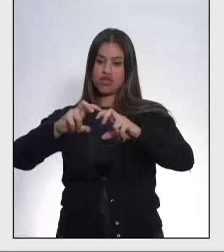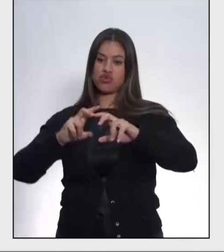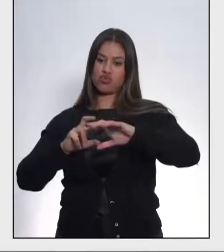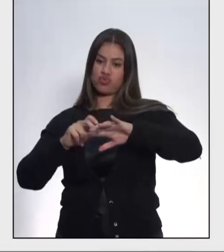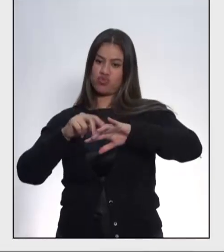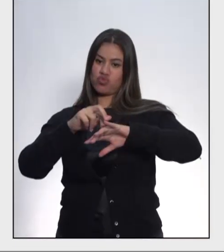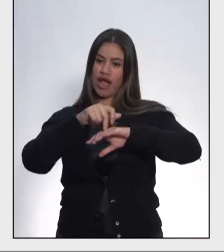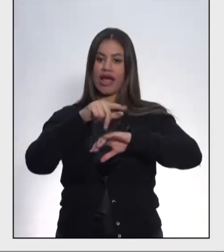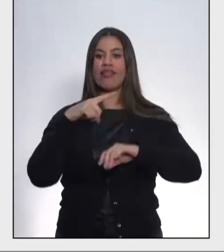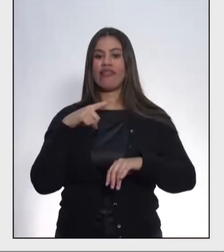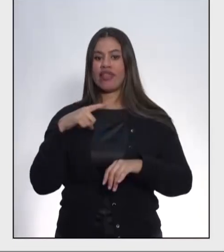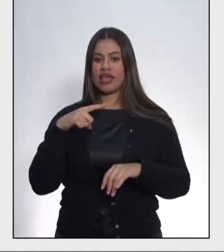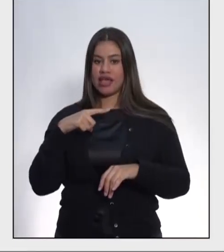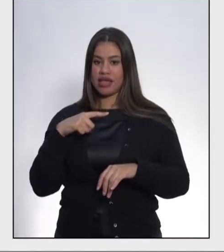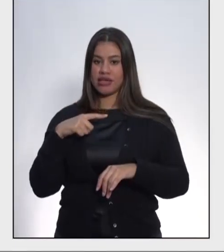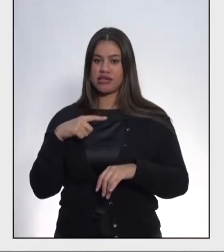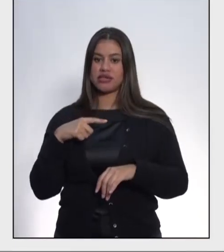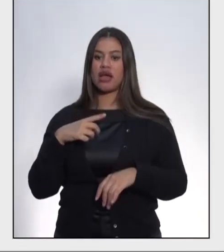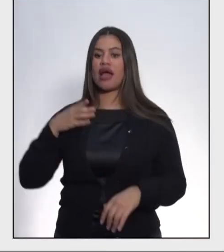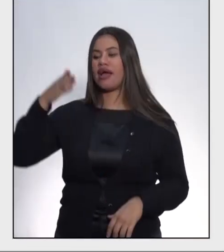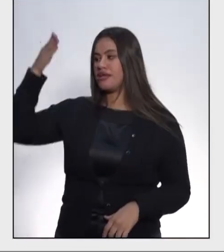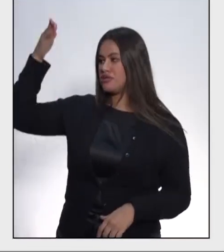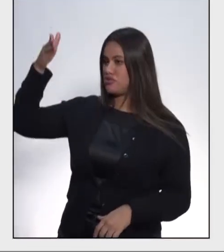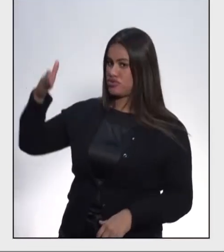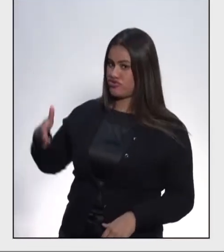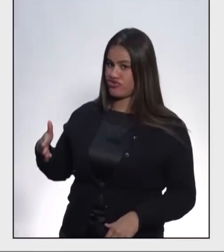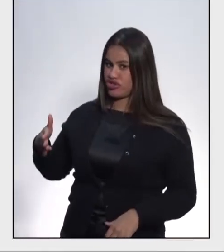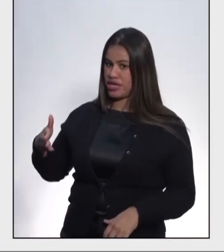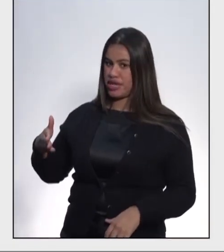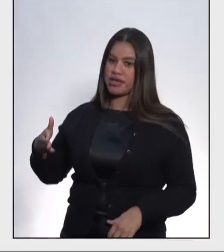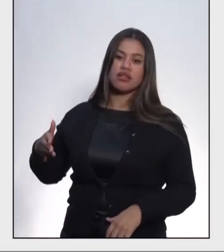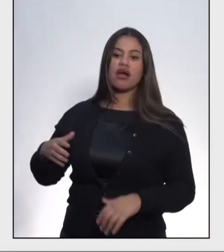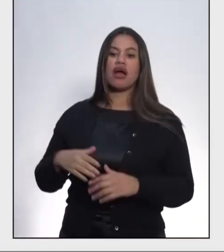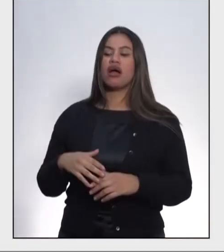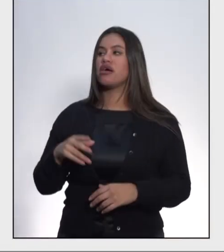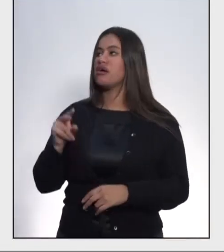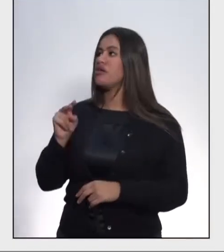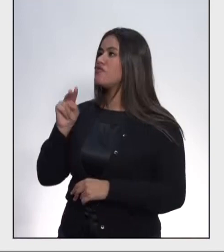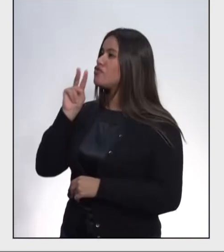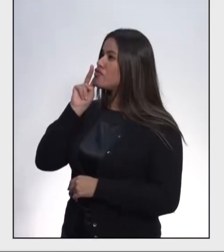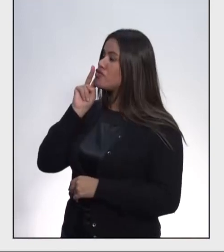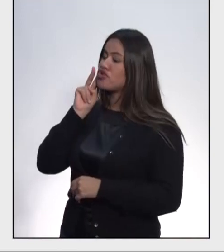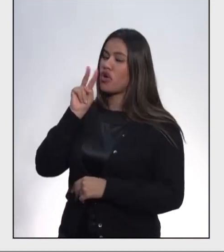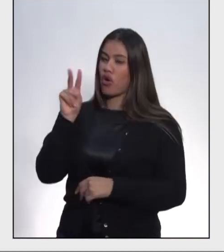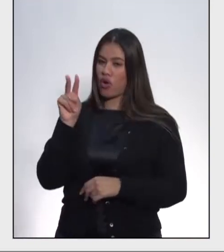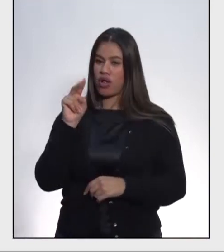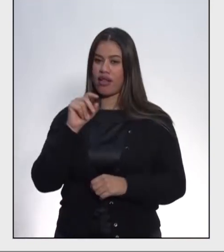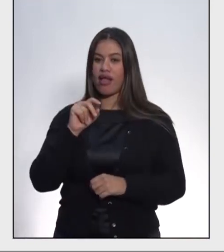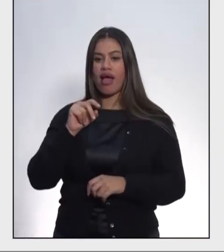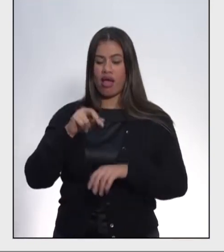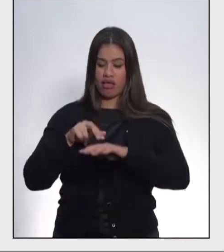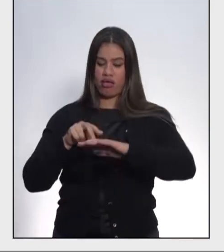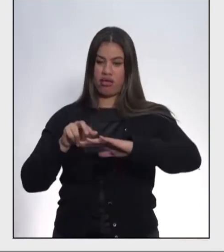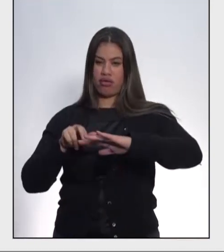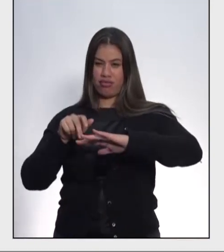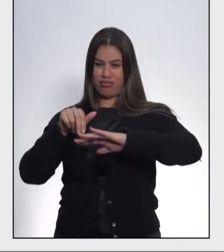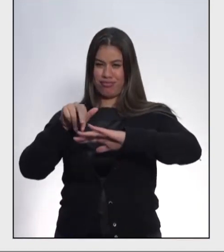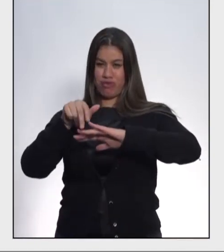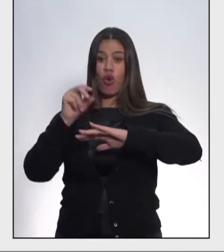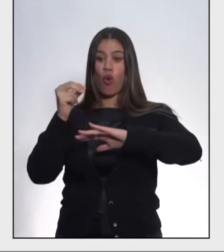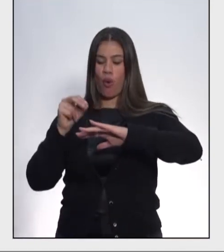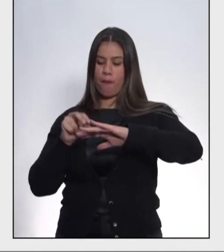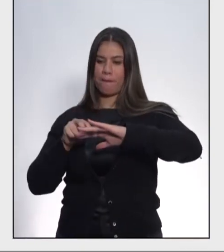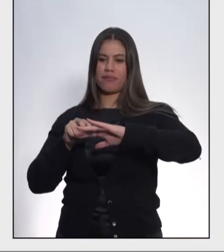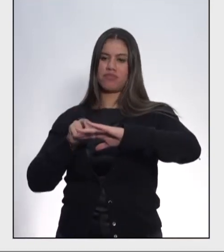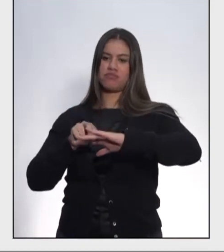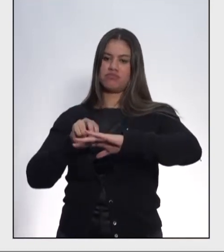pressa? Fica à direita. Porque se você ficar parado na escada rolante à esquerda, vão te dar cotovelada, vão te xingar, baforada nas suas